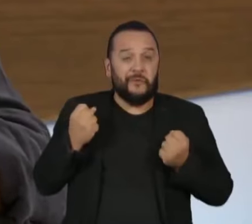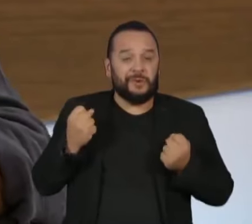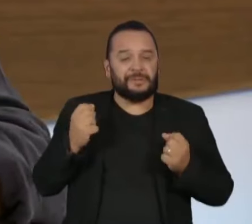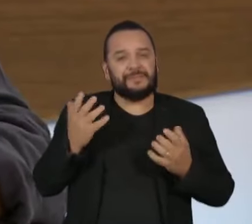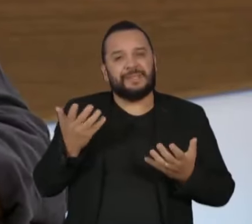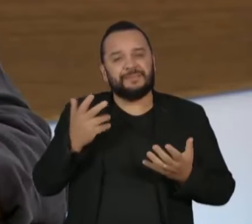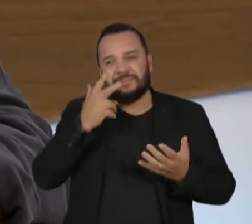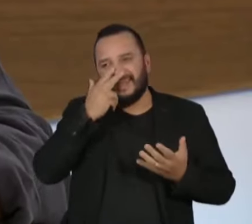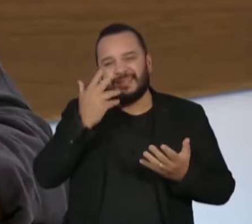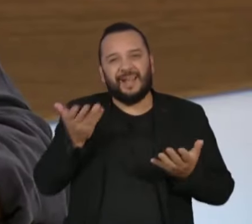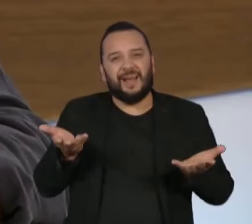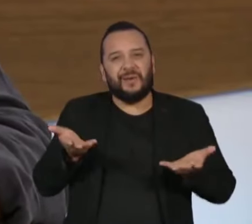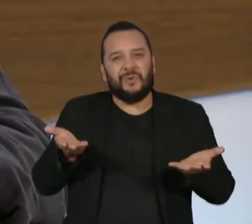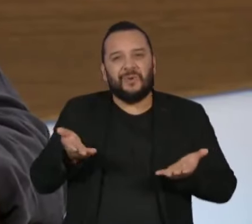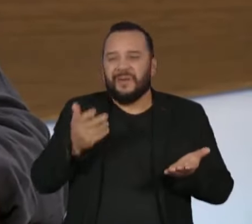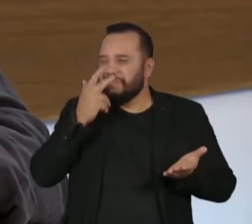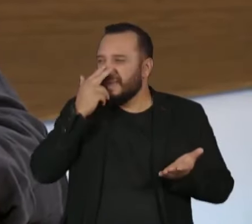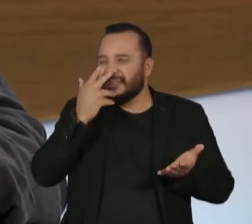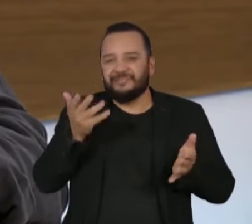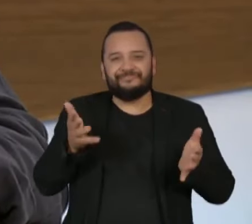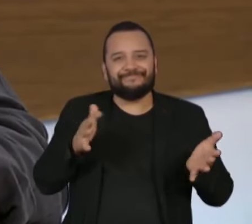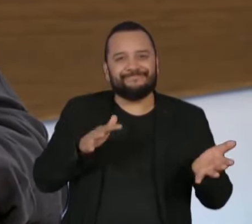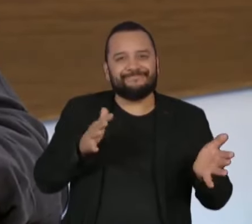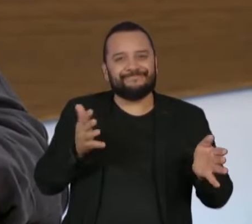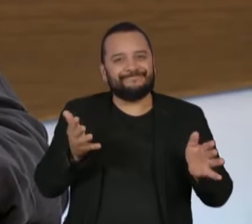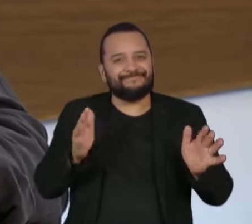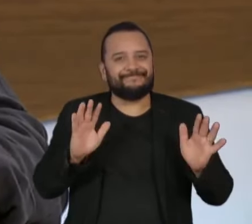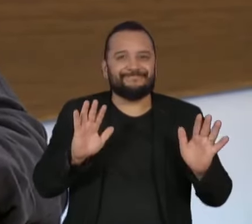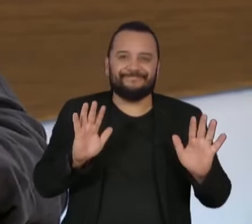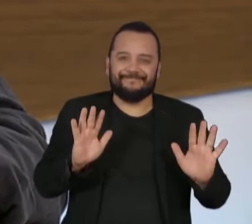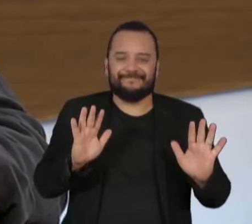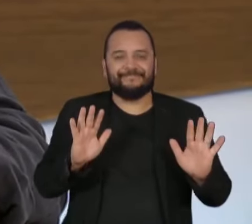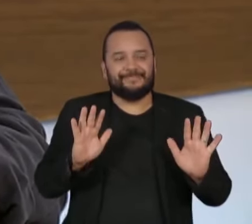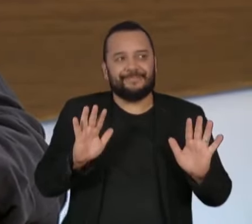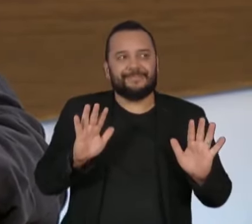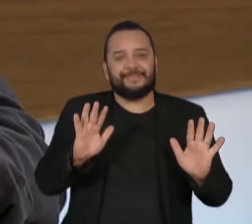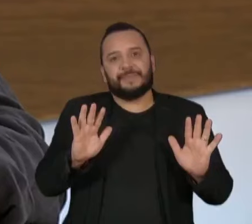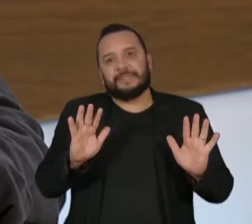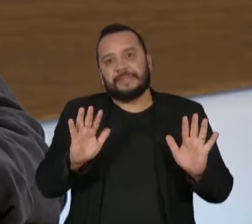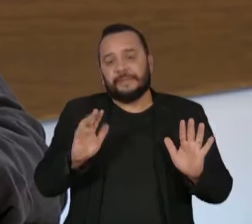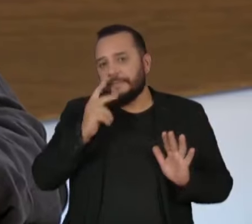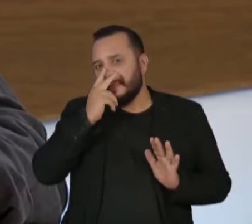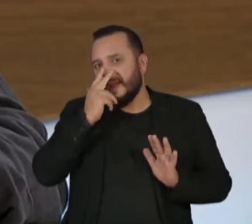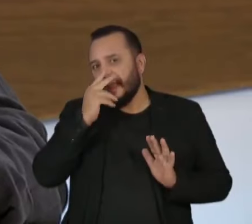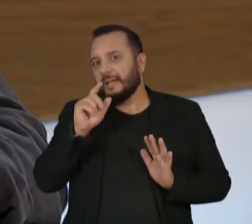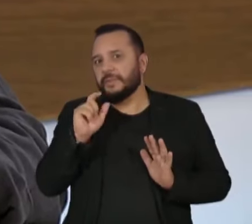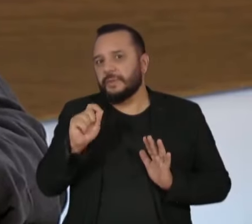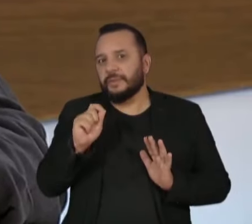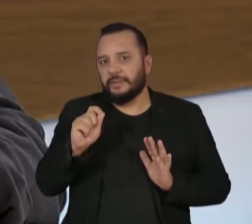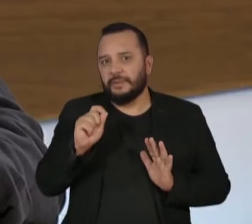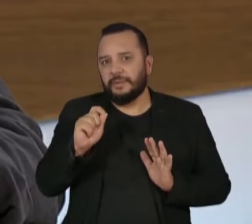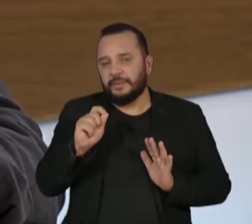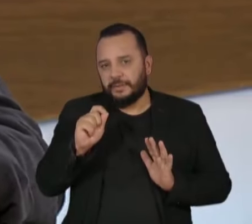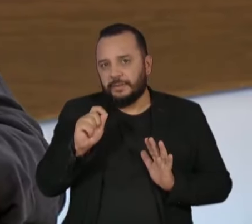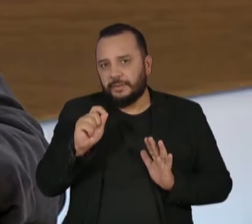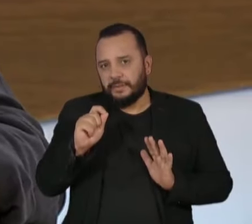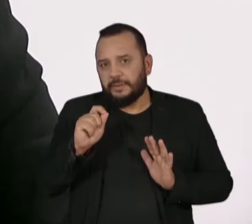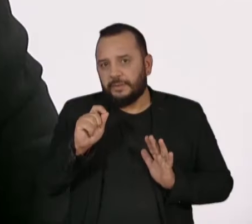Falando de várias coisas, mas acho que talvez um pouco dessa dependência